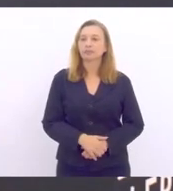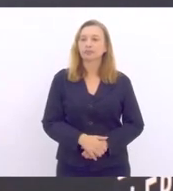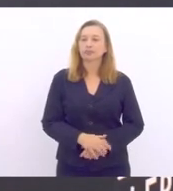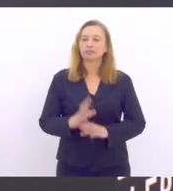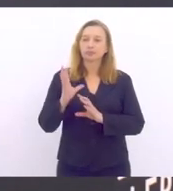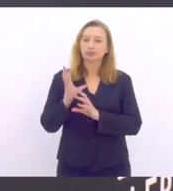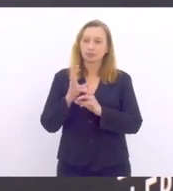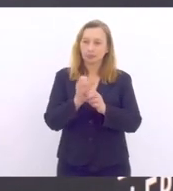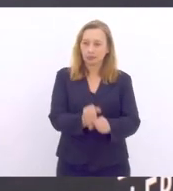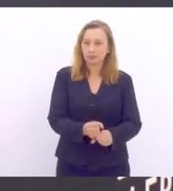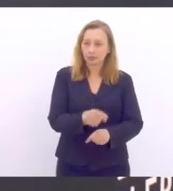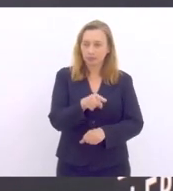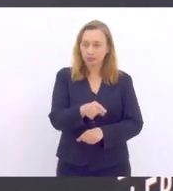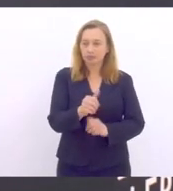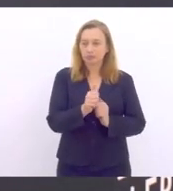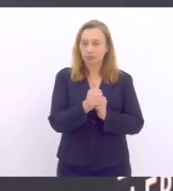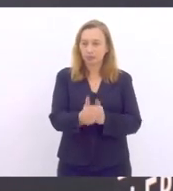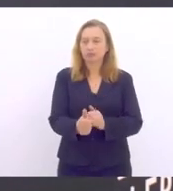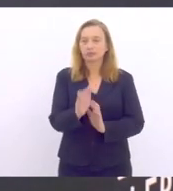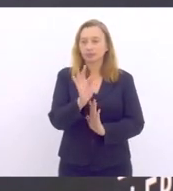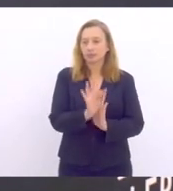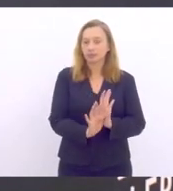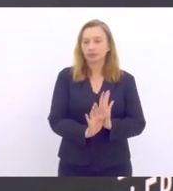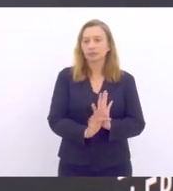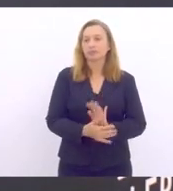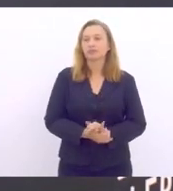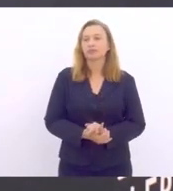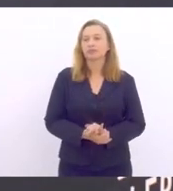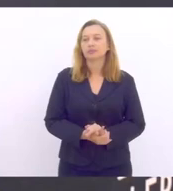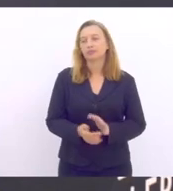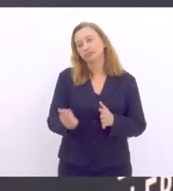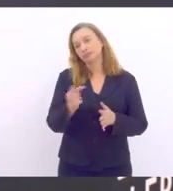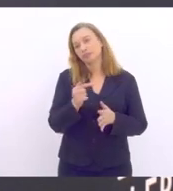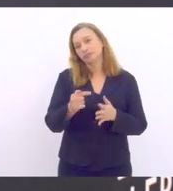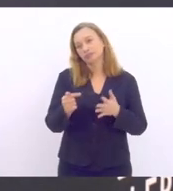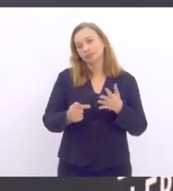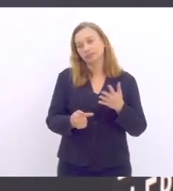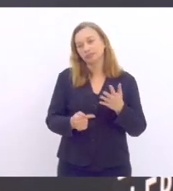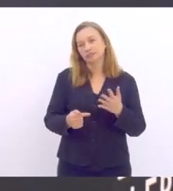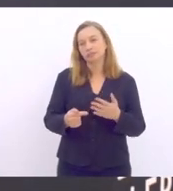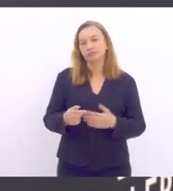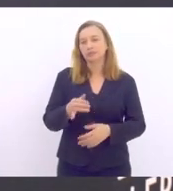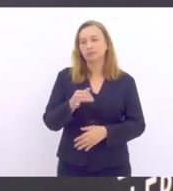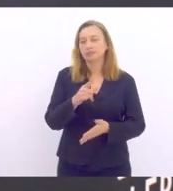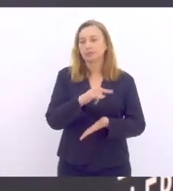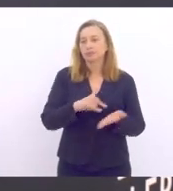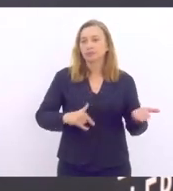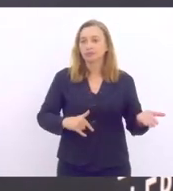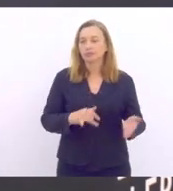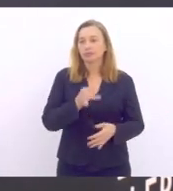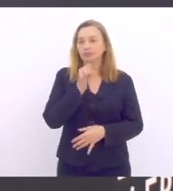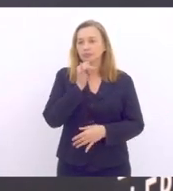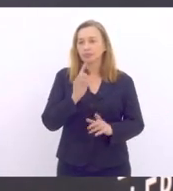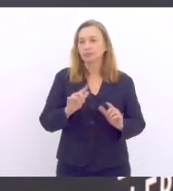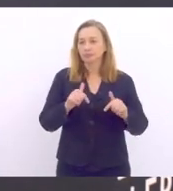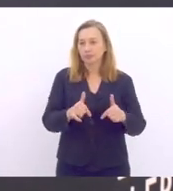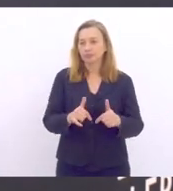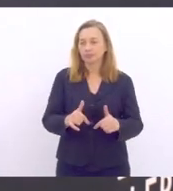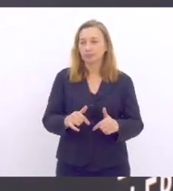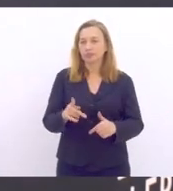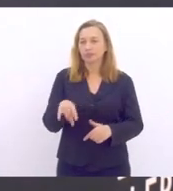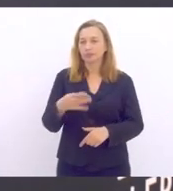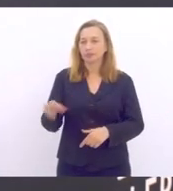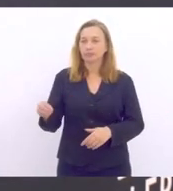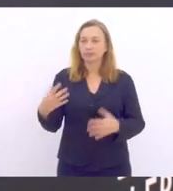resumo que ele fez acompanhando o texto, pontos que estão nesse documento, por exemplo, ações de promoção de respeito